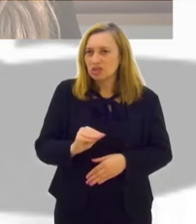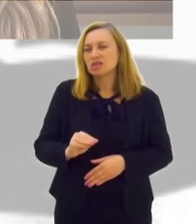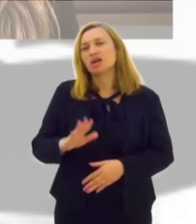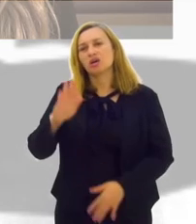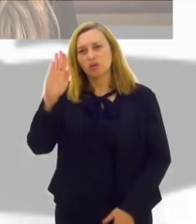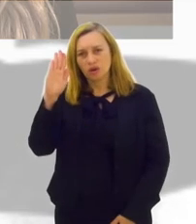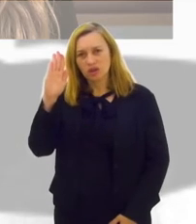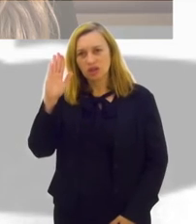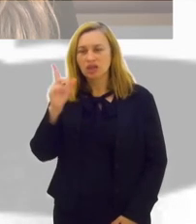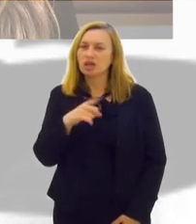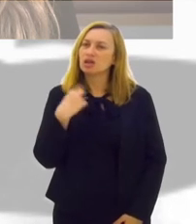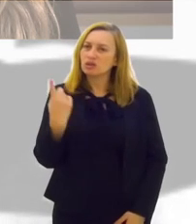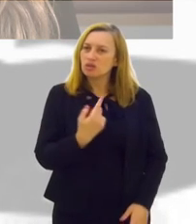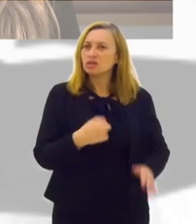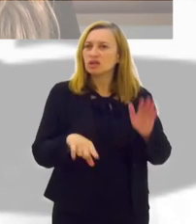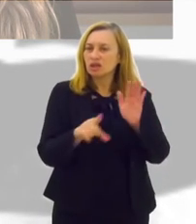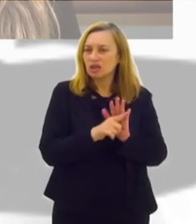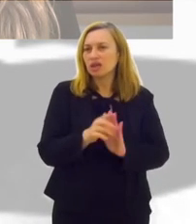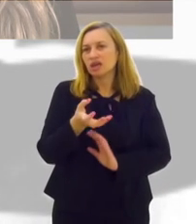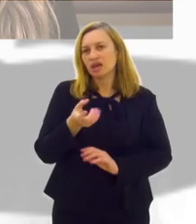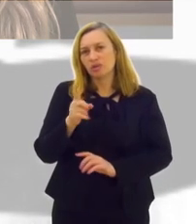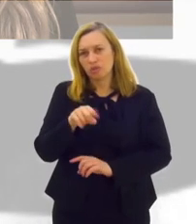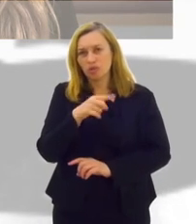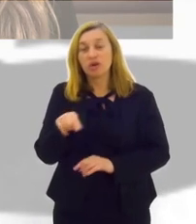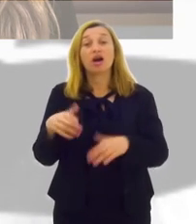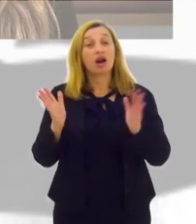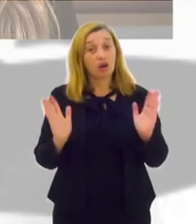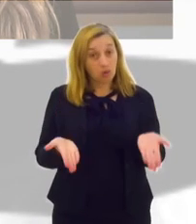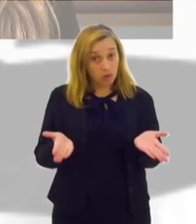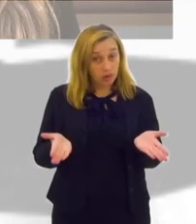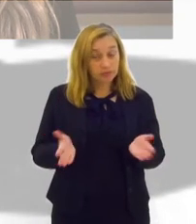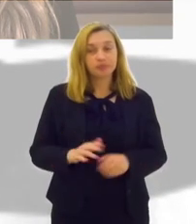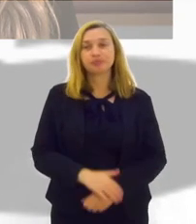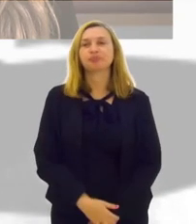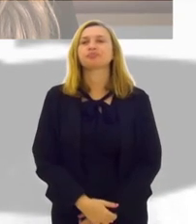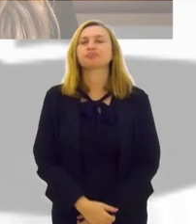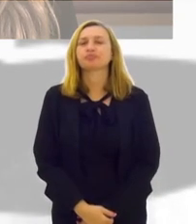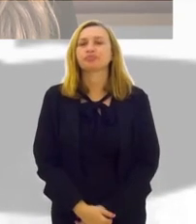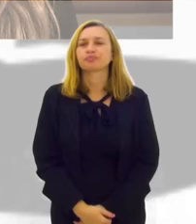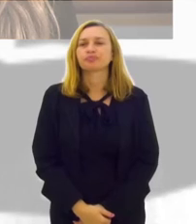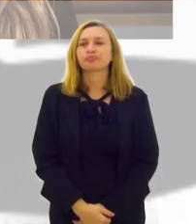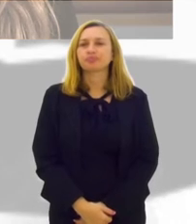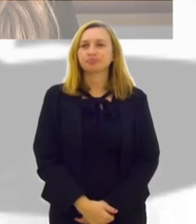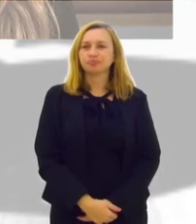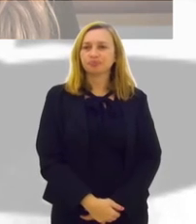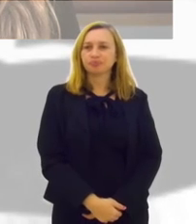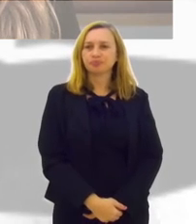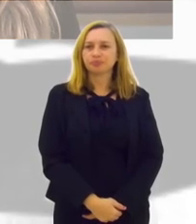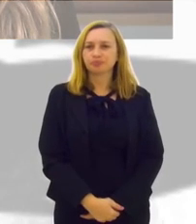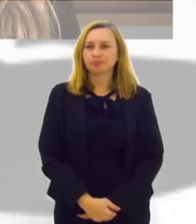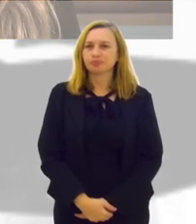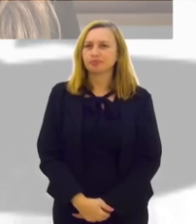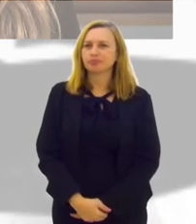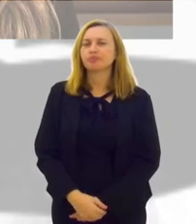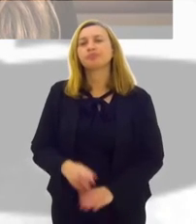É isso que a nossa legislação quer proibir. Agora, o que a